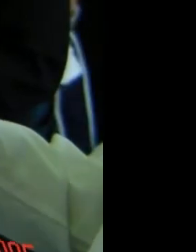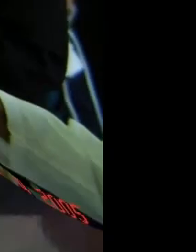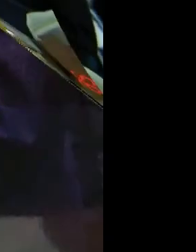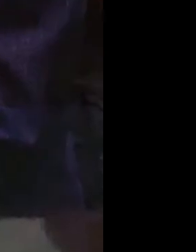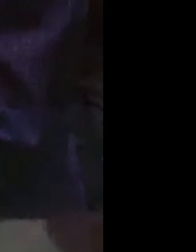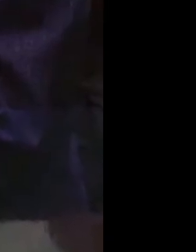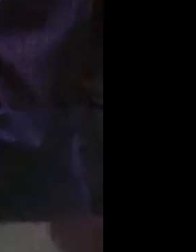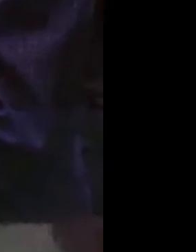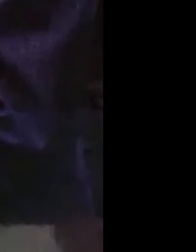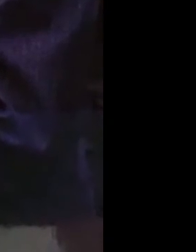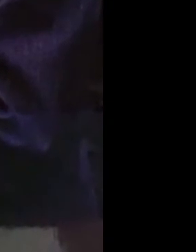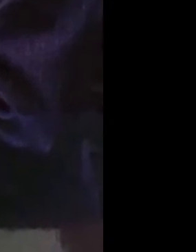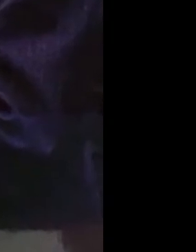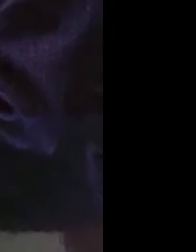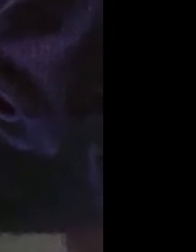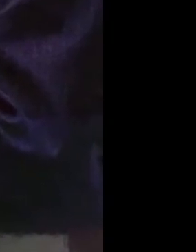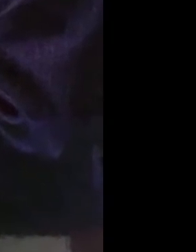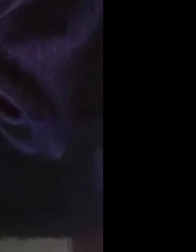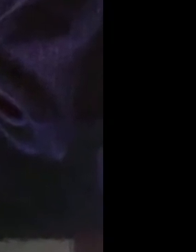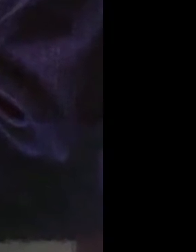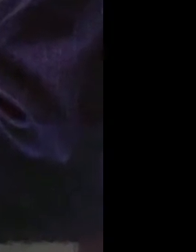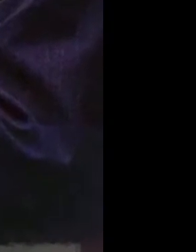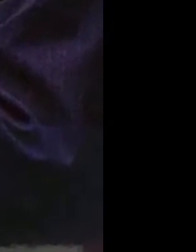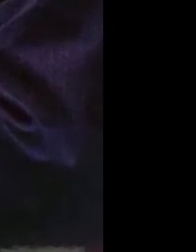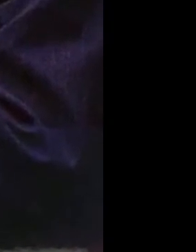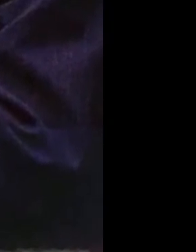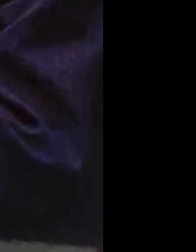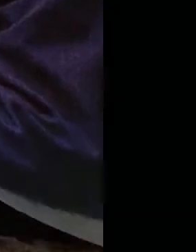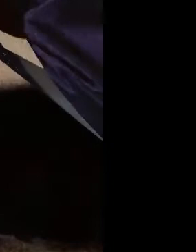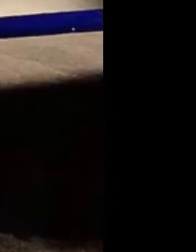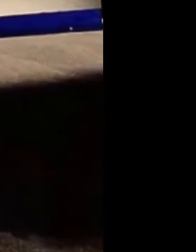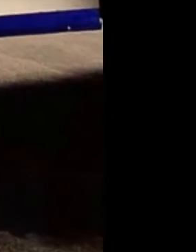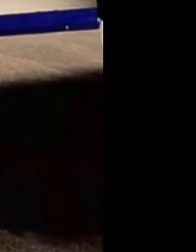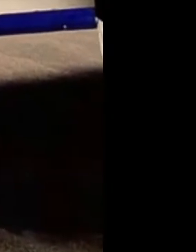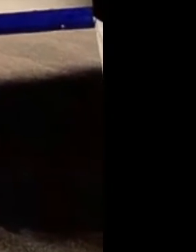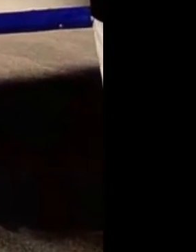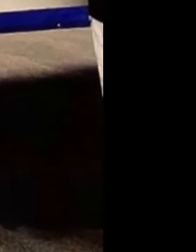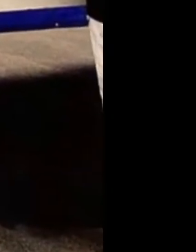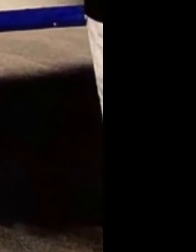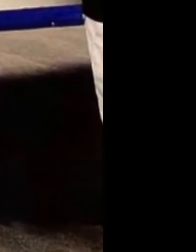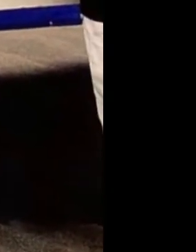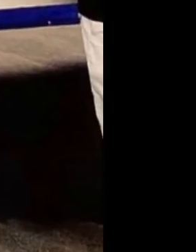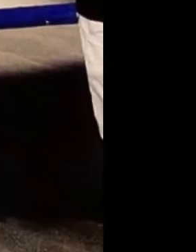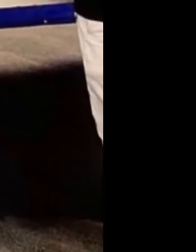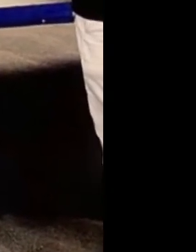na sala, onde ninguém mais fala no seu bandolim.